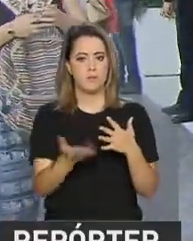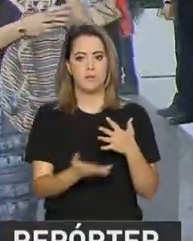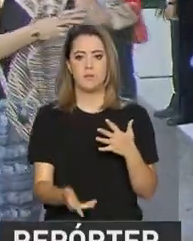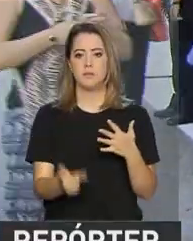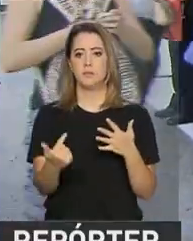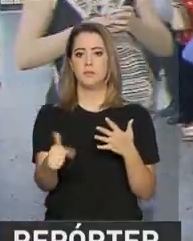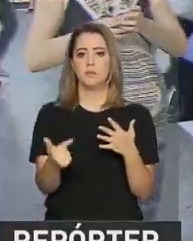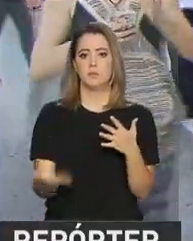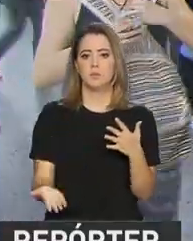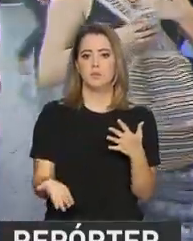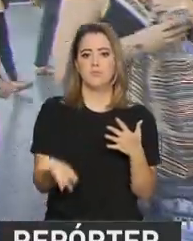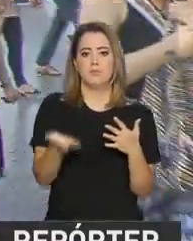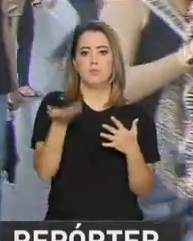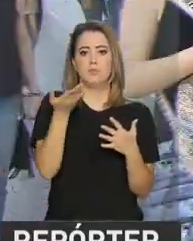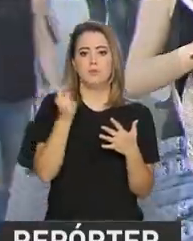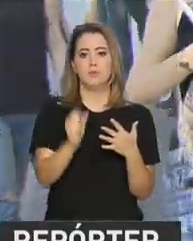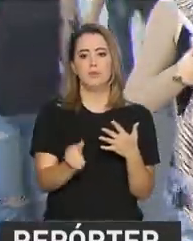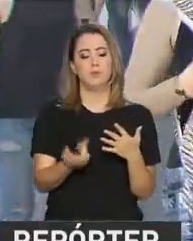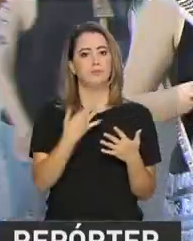sem comer boa parte de seu salário